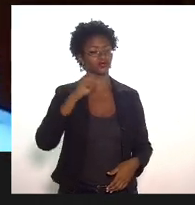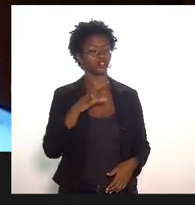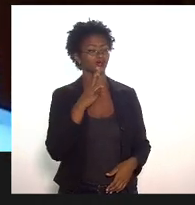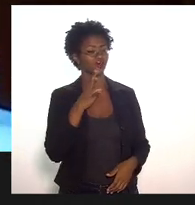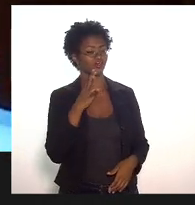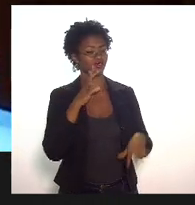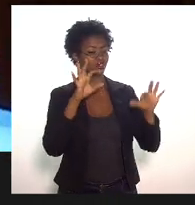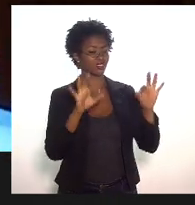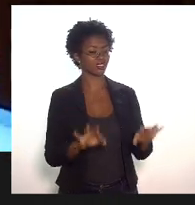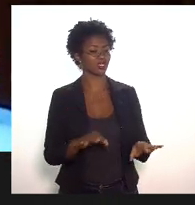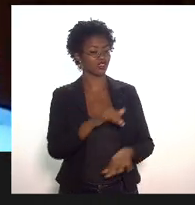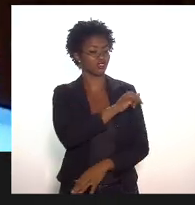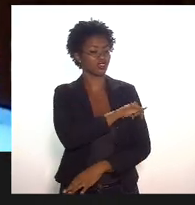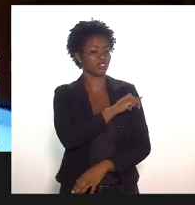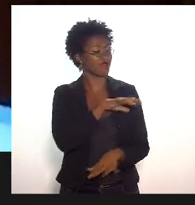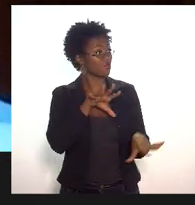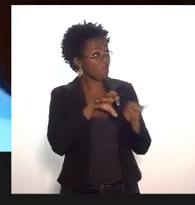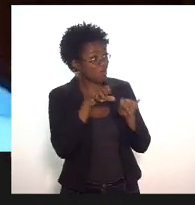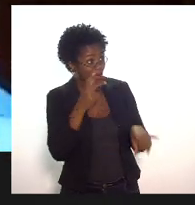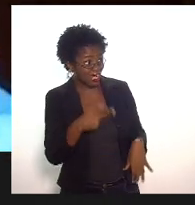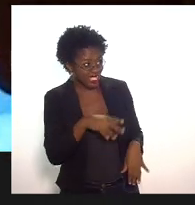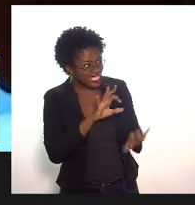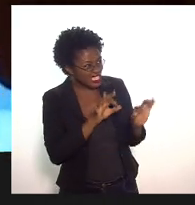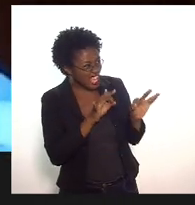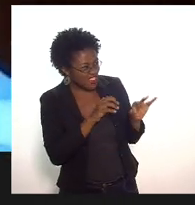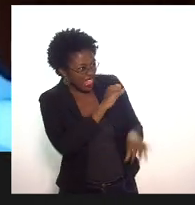o Rio de Janeiro, porque se formou aqui no Rio, não é isso, senador?